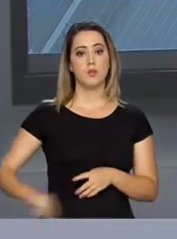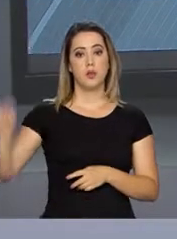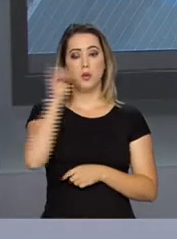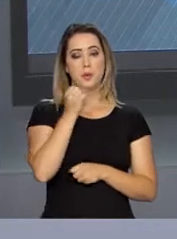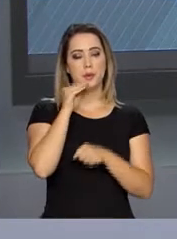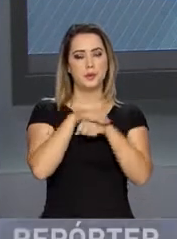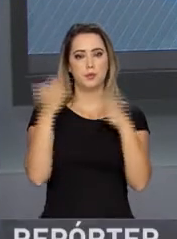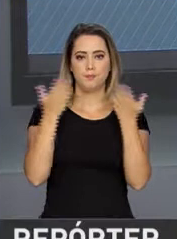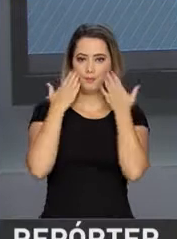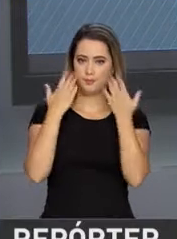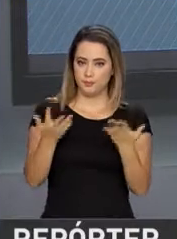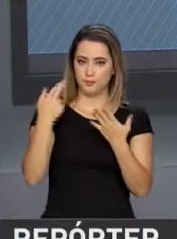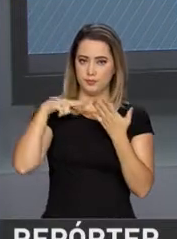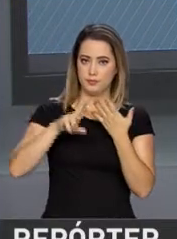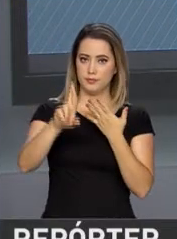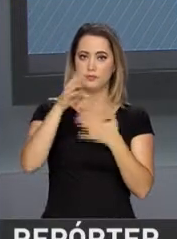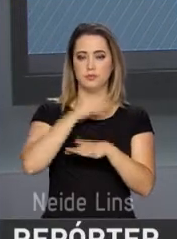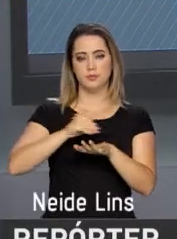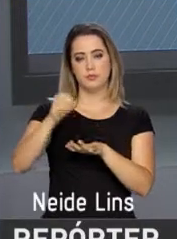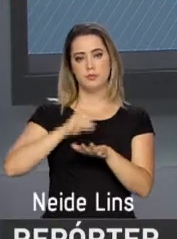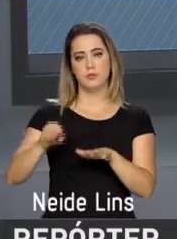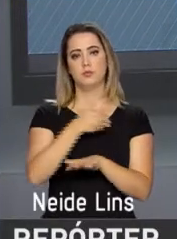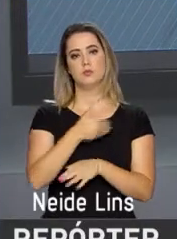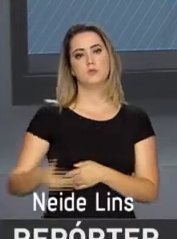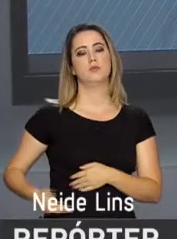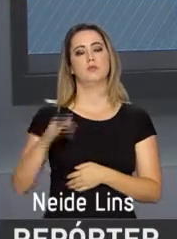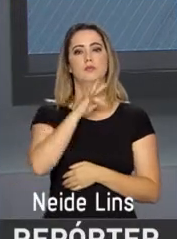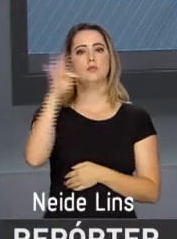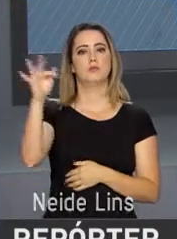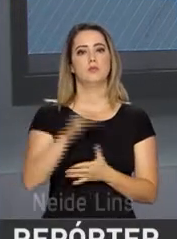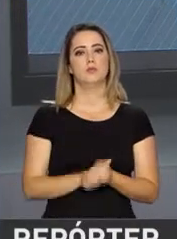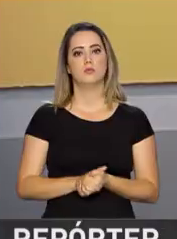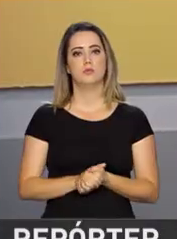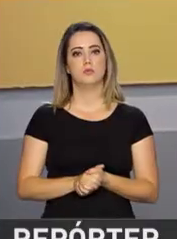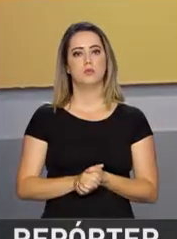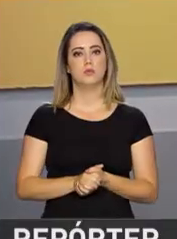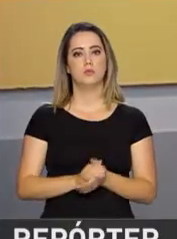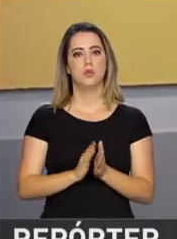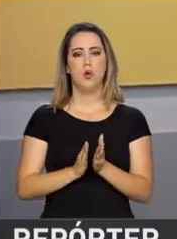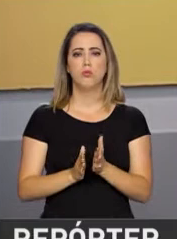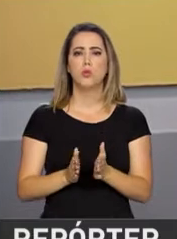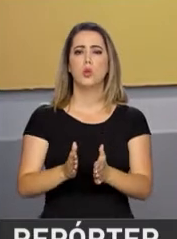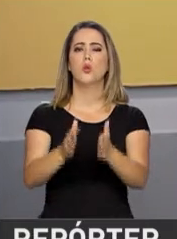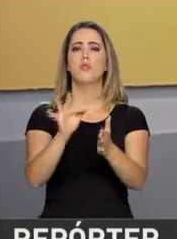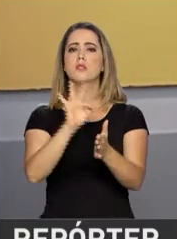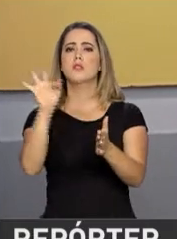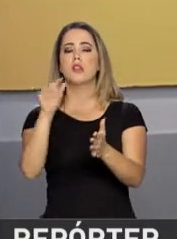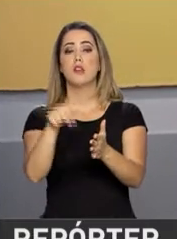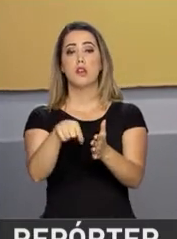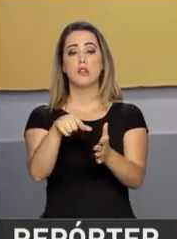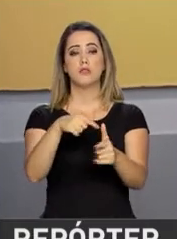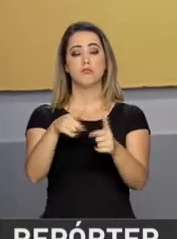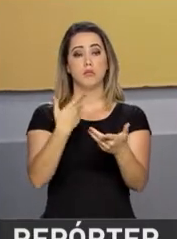Olá, boa noite. Começa agora mais uma edição do Repórter NBR com as notícias do governo federal. Rodovias federais que funcionam